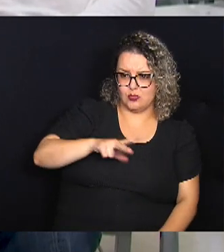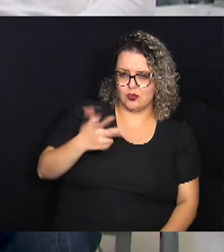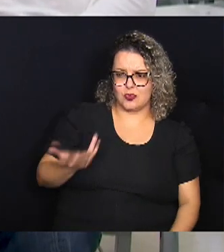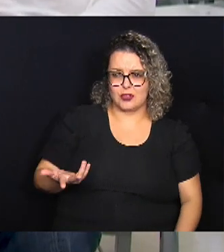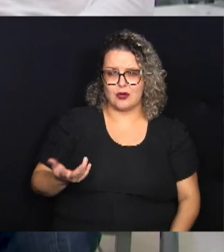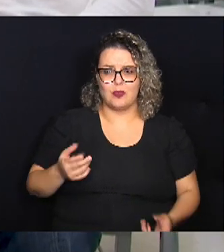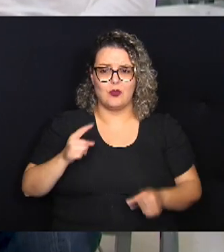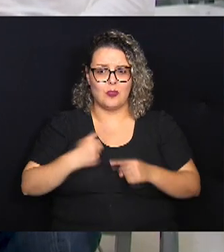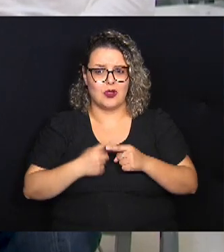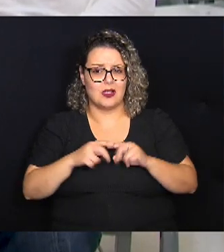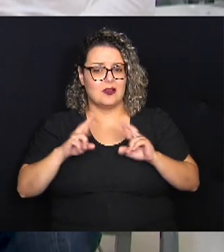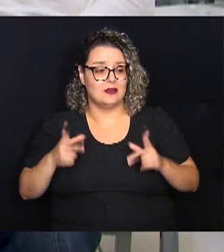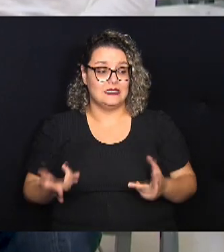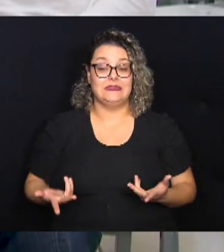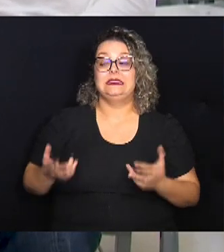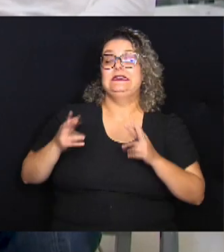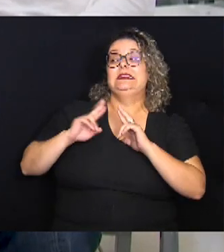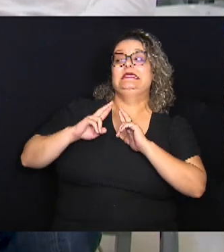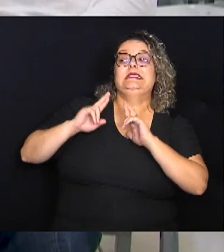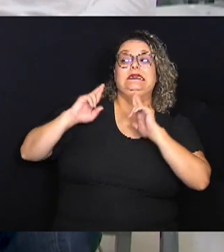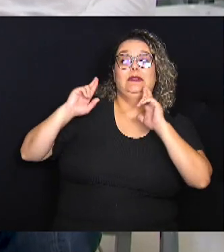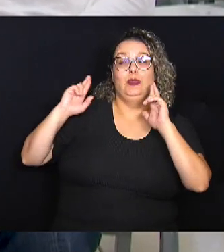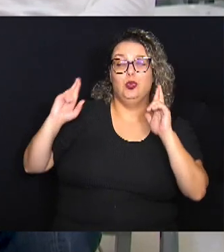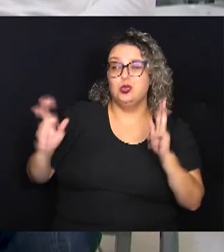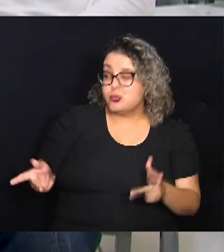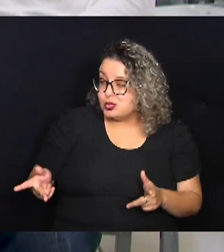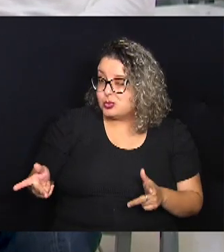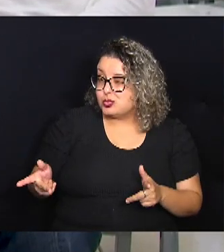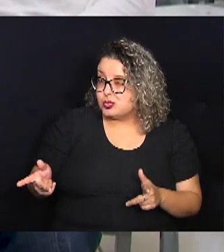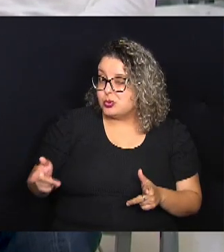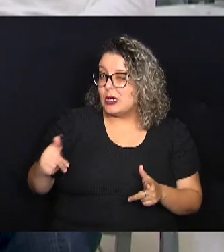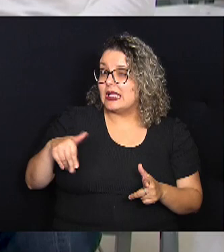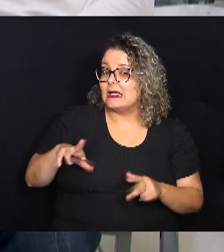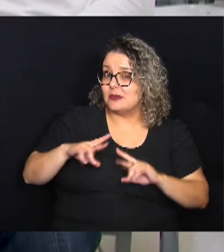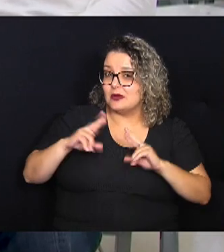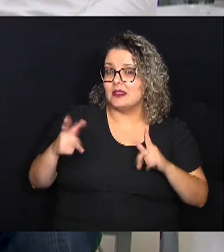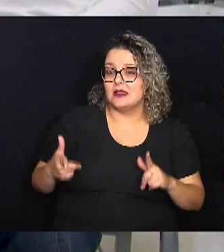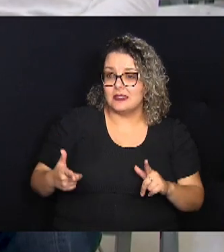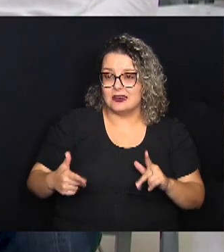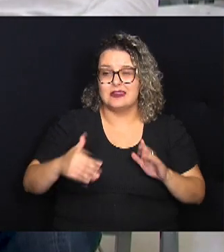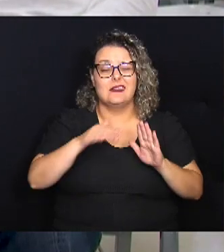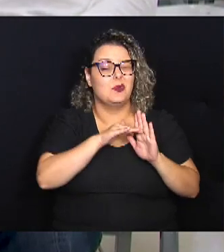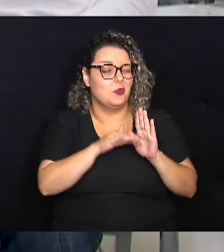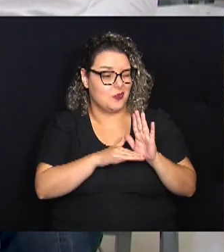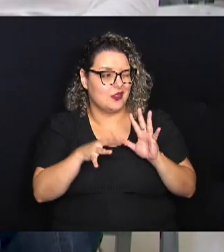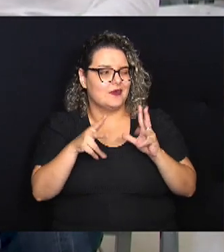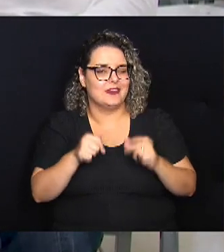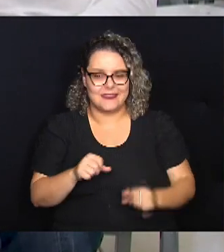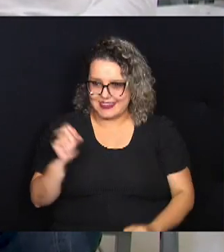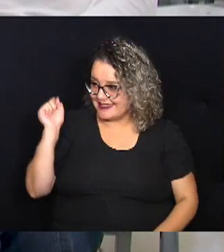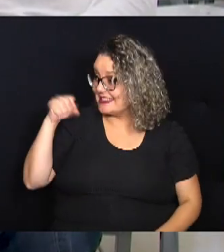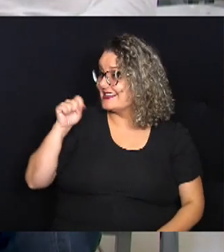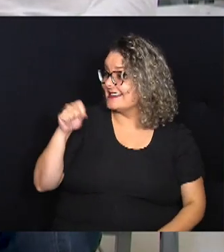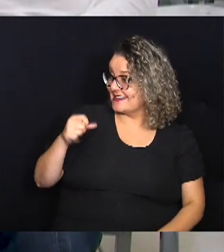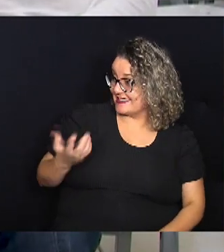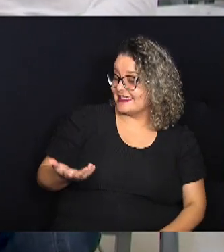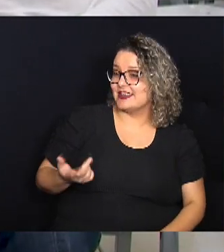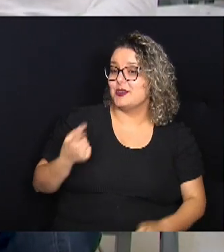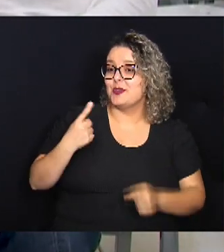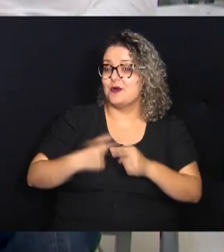né, que são tão diferentes, e tem ficado cada vez mais. Vale um quadro inteiro também, não vale? Vale,